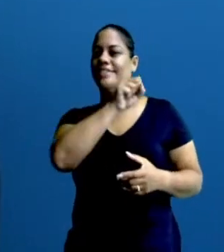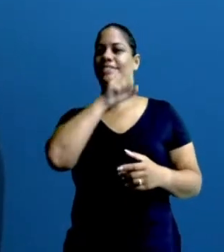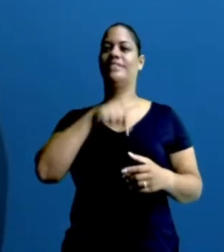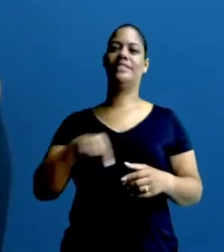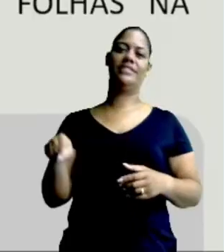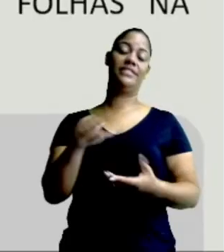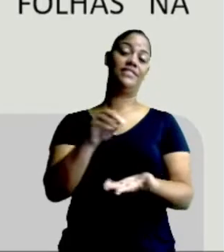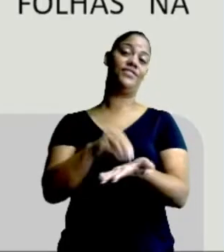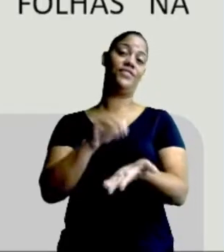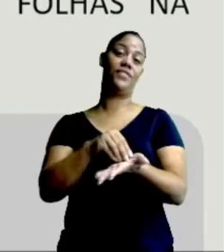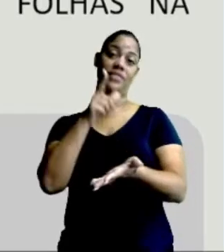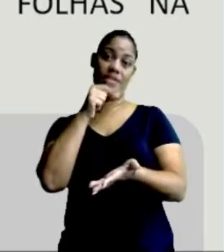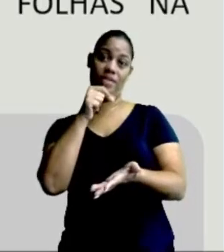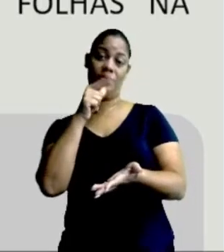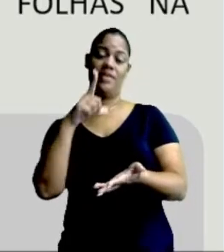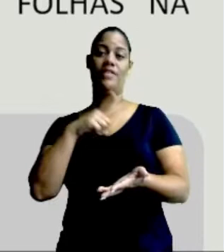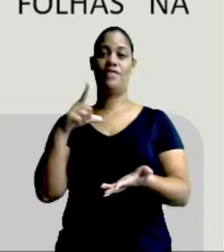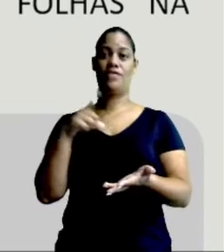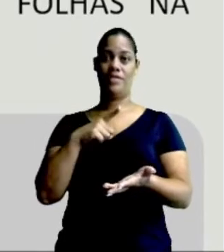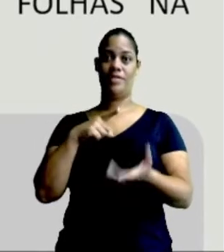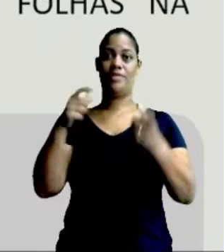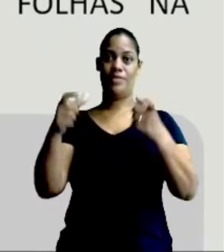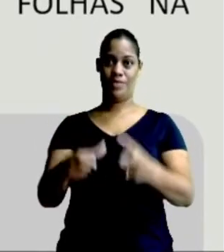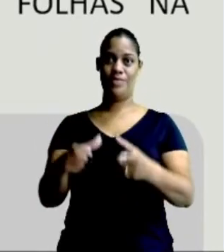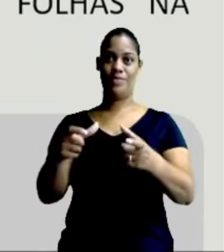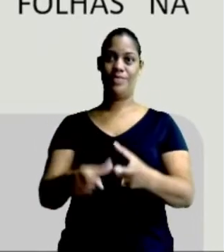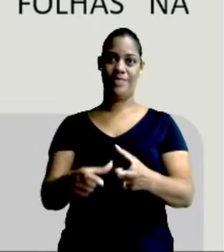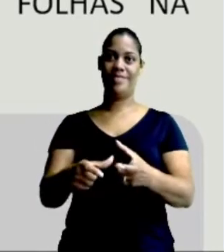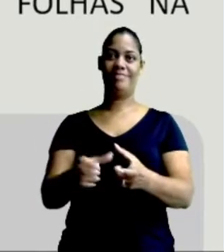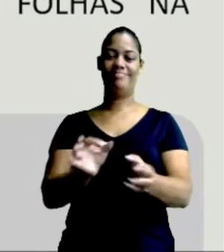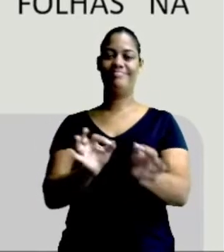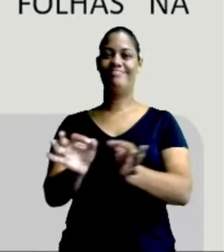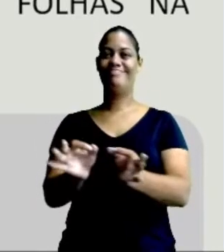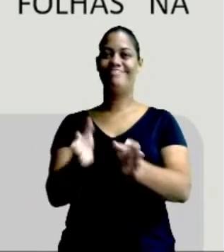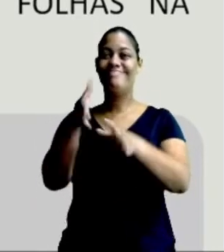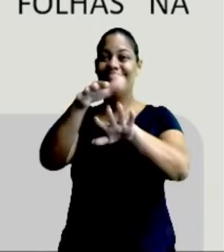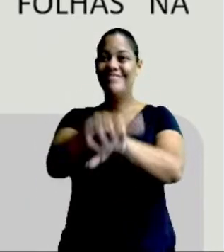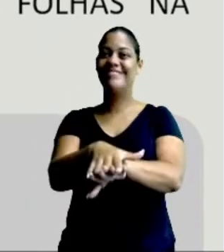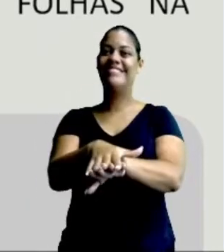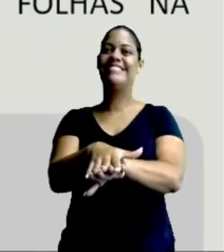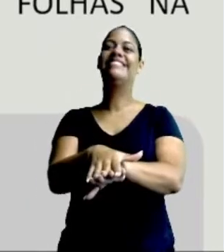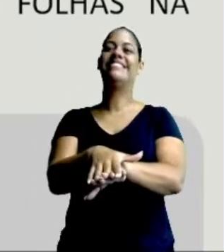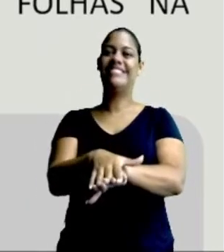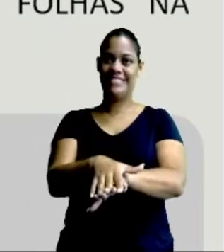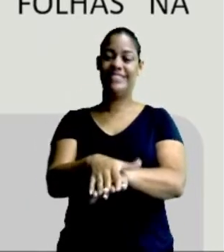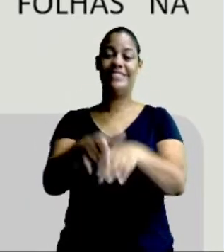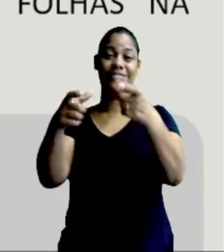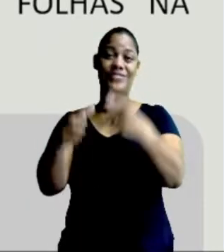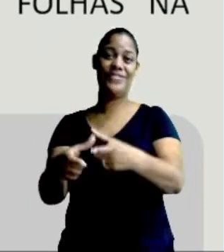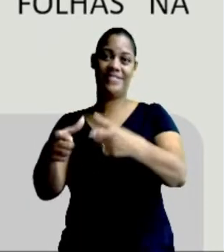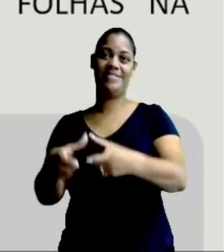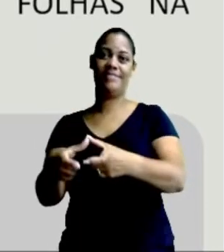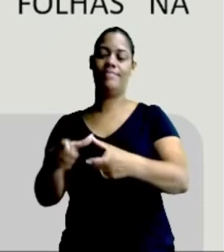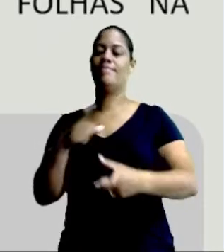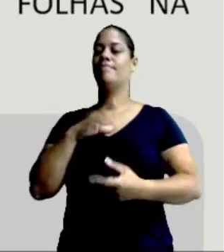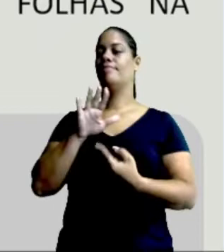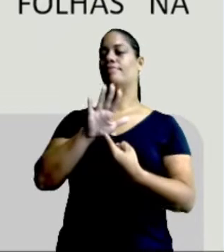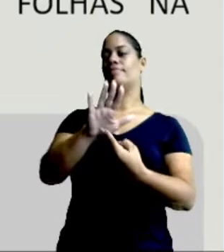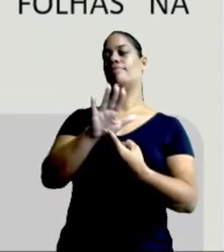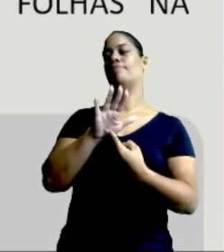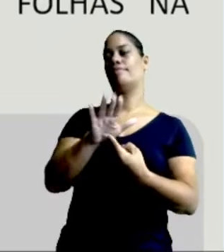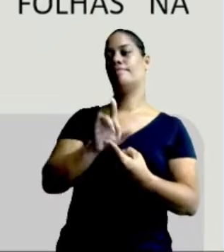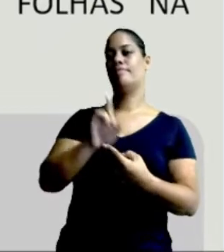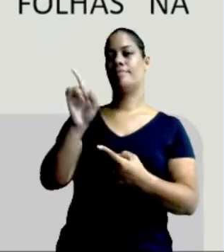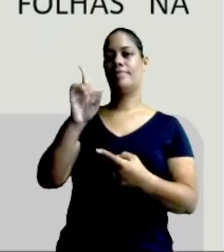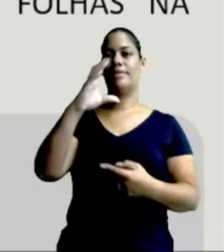seco, eu vou ter que ter uma vegetação adaptada a esse clima quente e seco. E aí o que eu trouxe para vocês é que